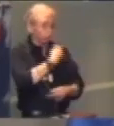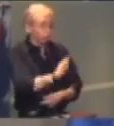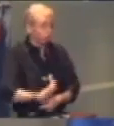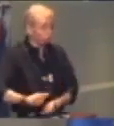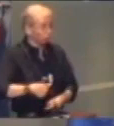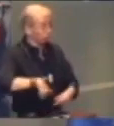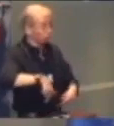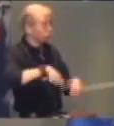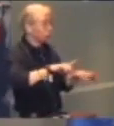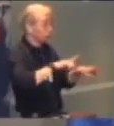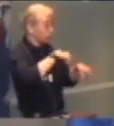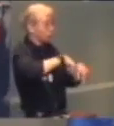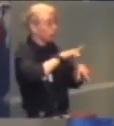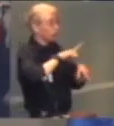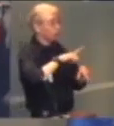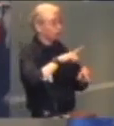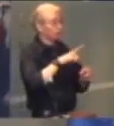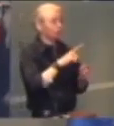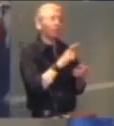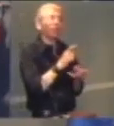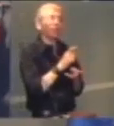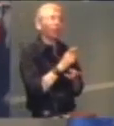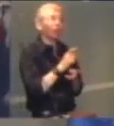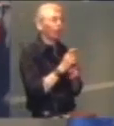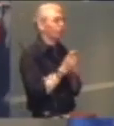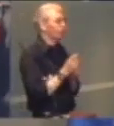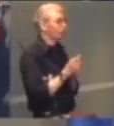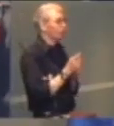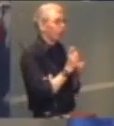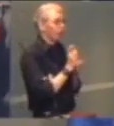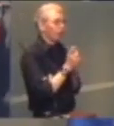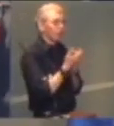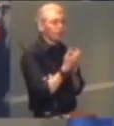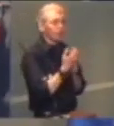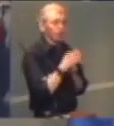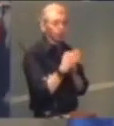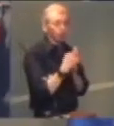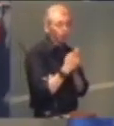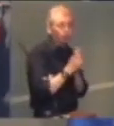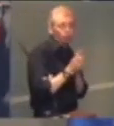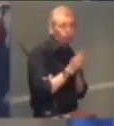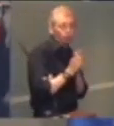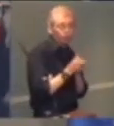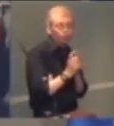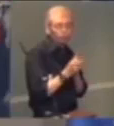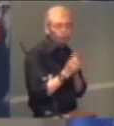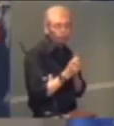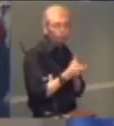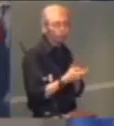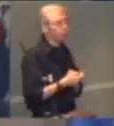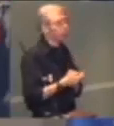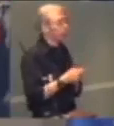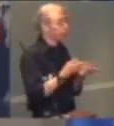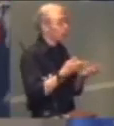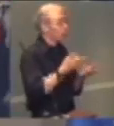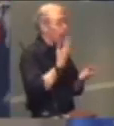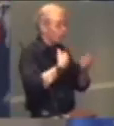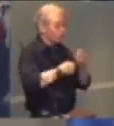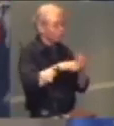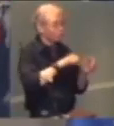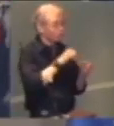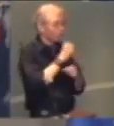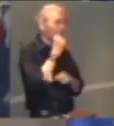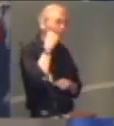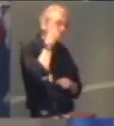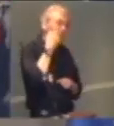país Então vamos lá ano passado no senado federal vi com muita emoção a carta que